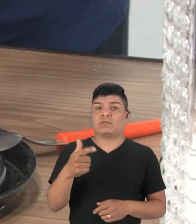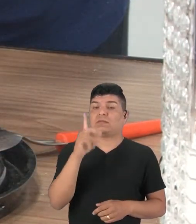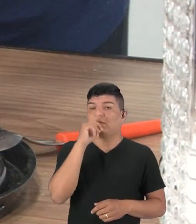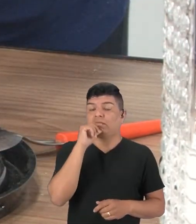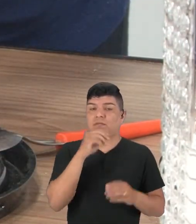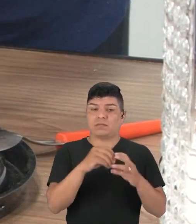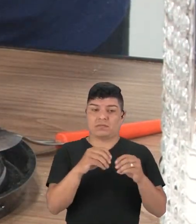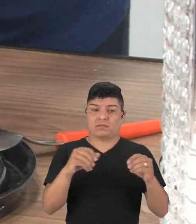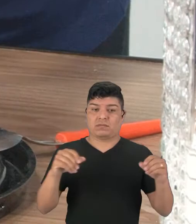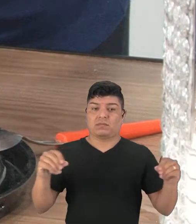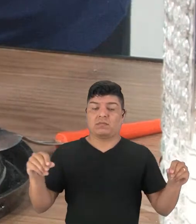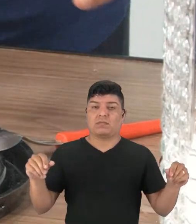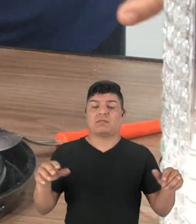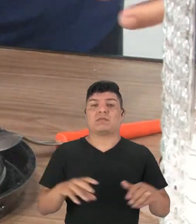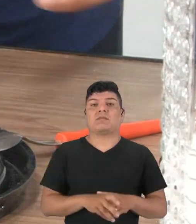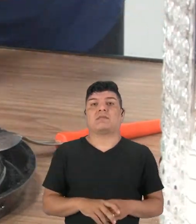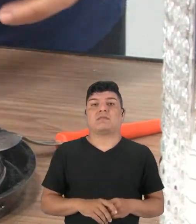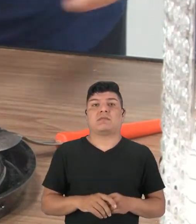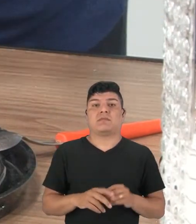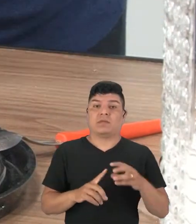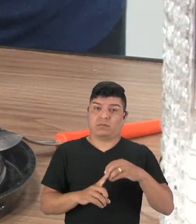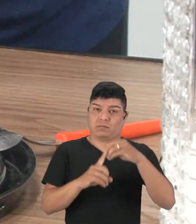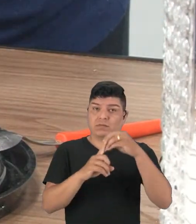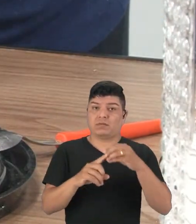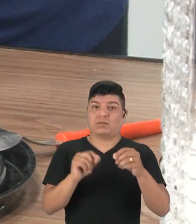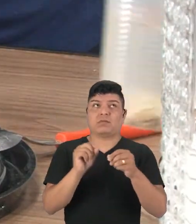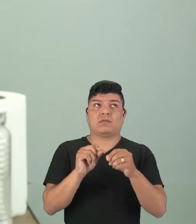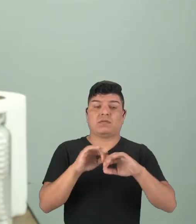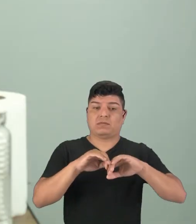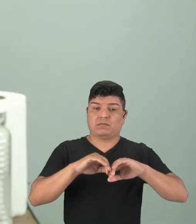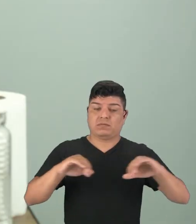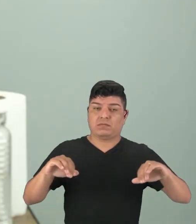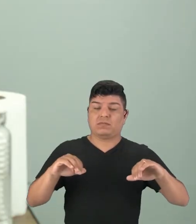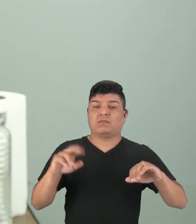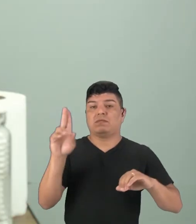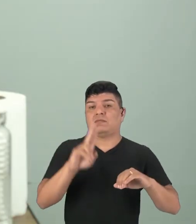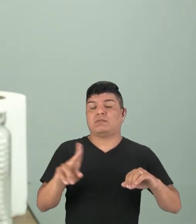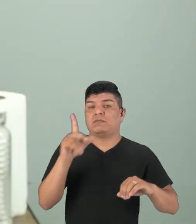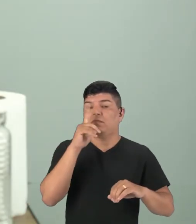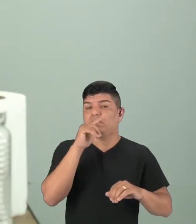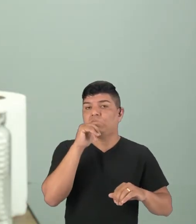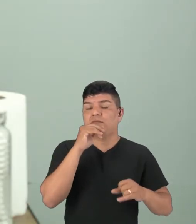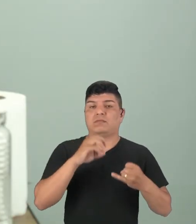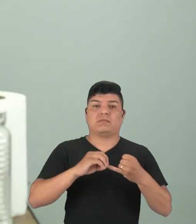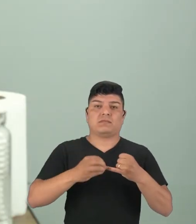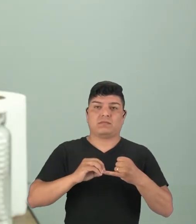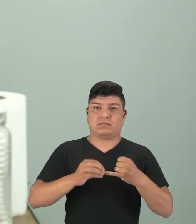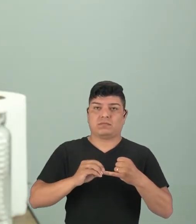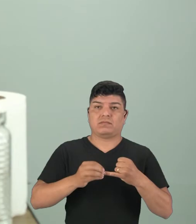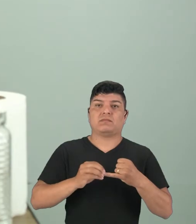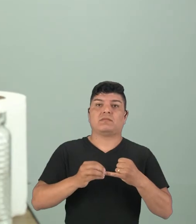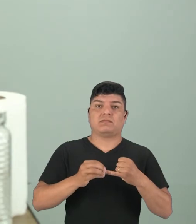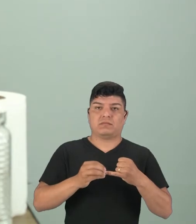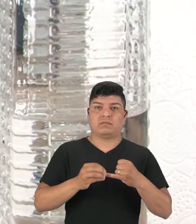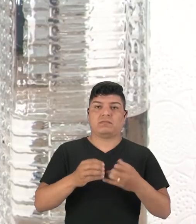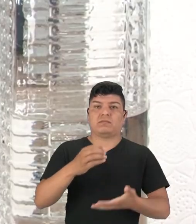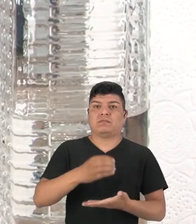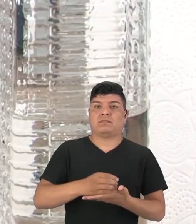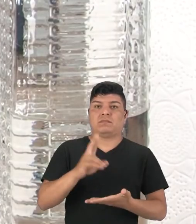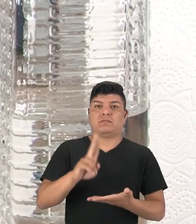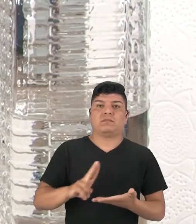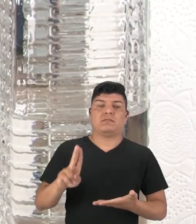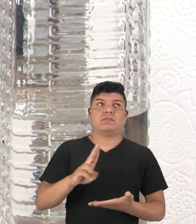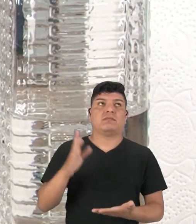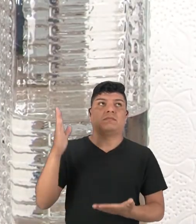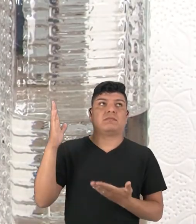ó. A única que eu faço separação dos elementos é a que eu usei a água com feijão, que é esse copo que eu tô usando